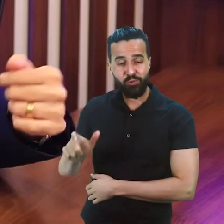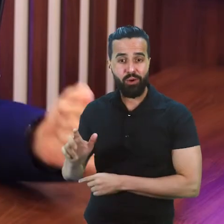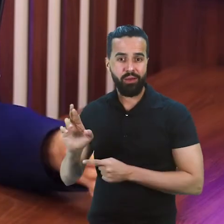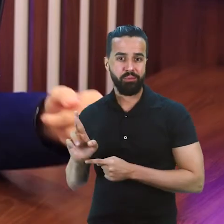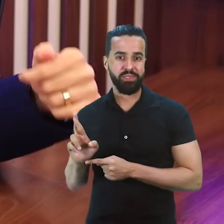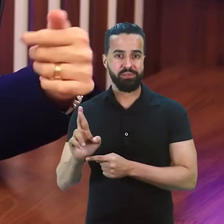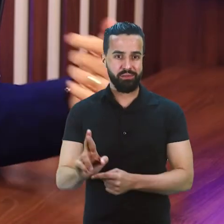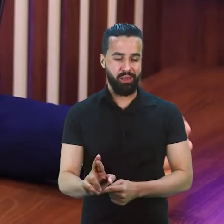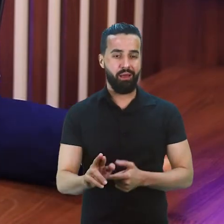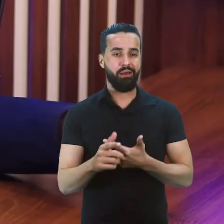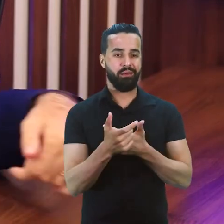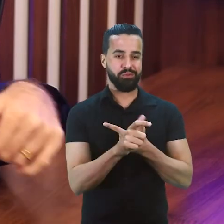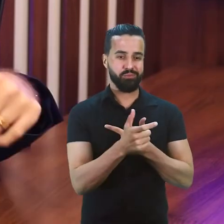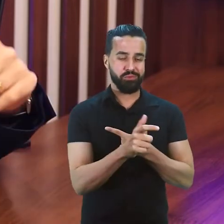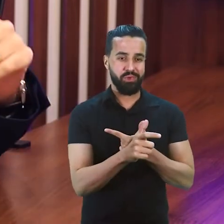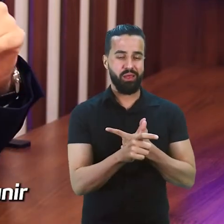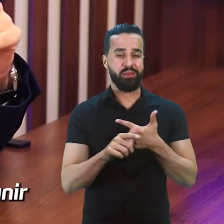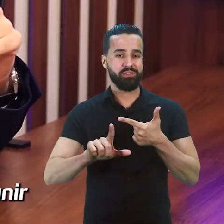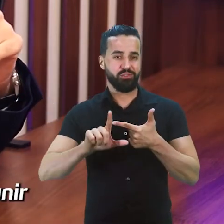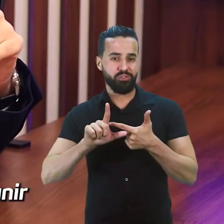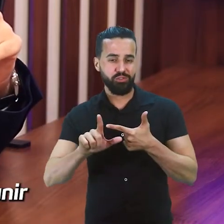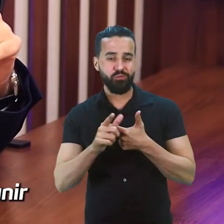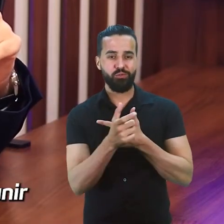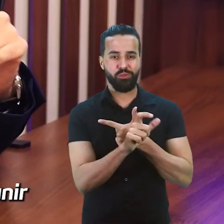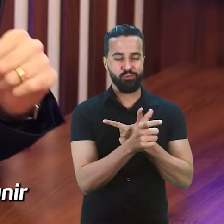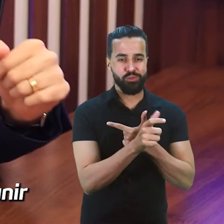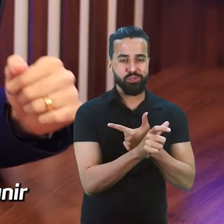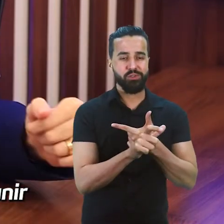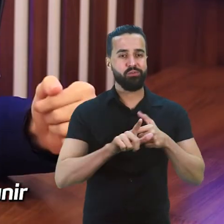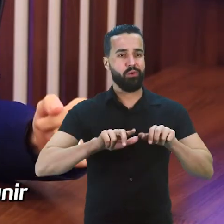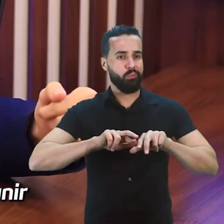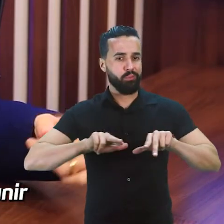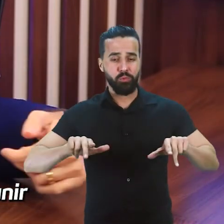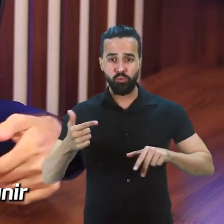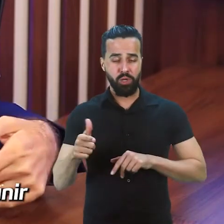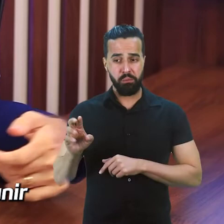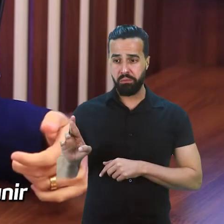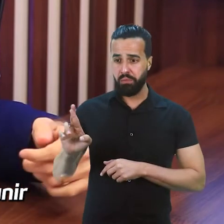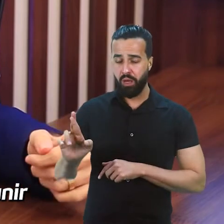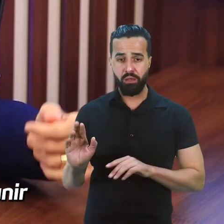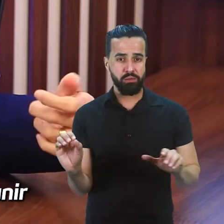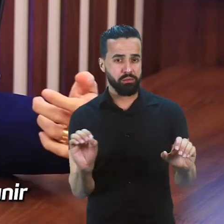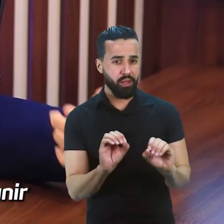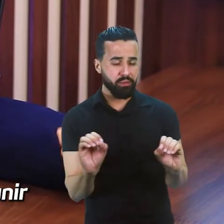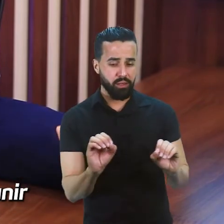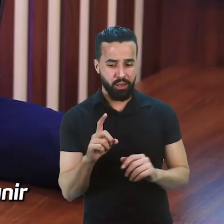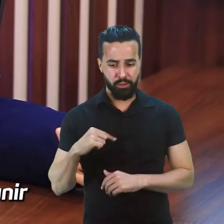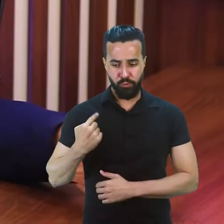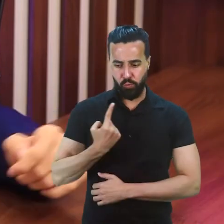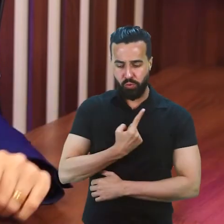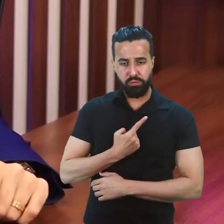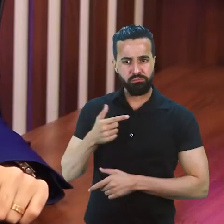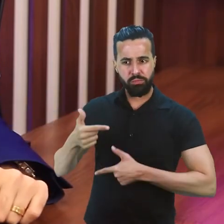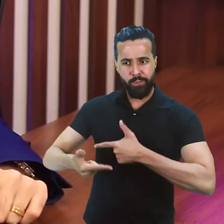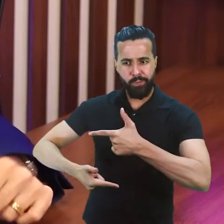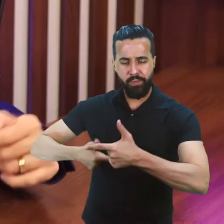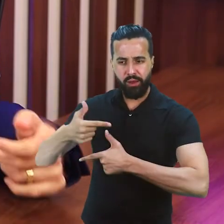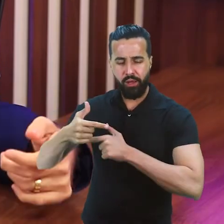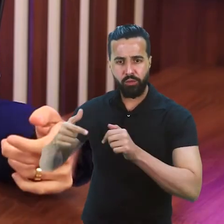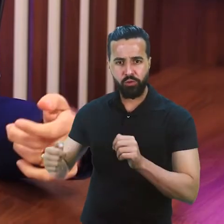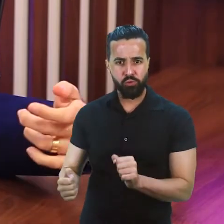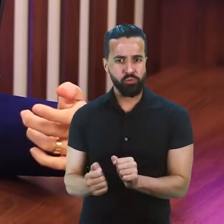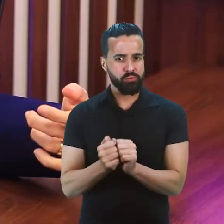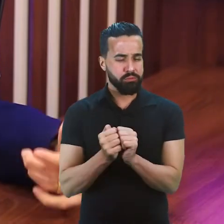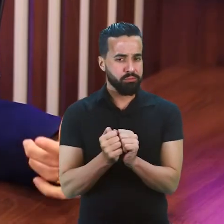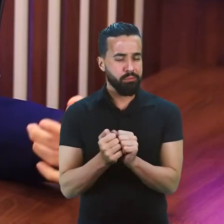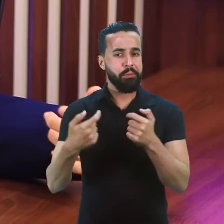poderes legislativo, executivo, né, e nós começamos a trabalhar junto ao segmento que a gente precisava unir e